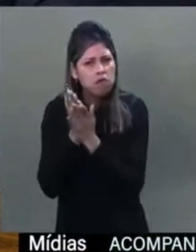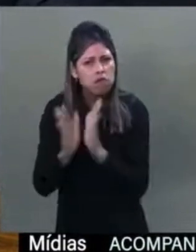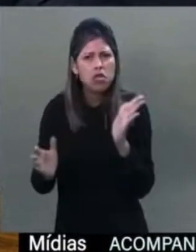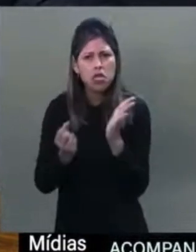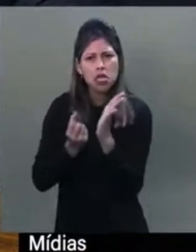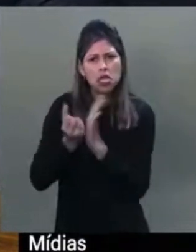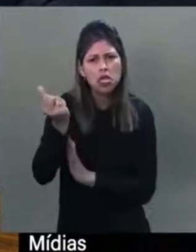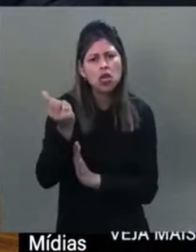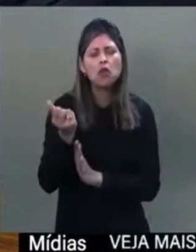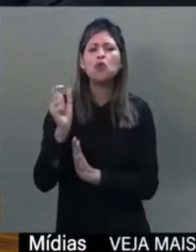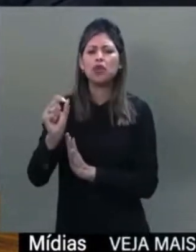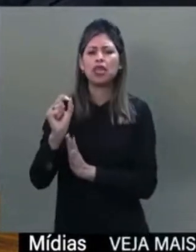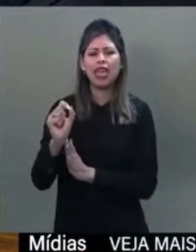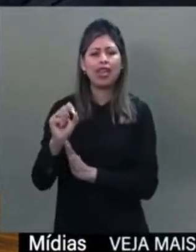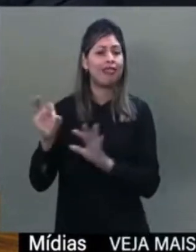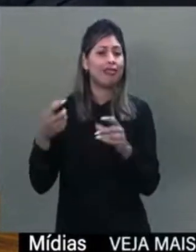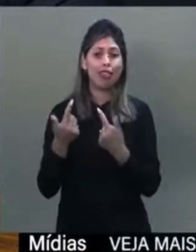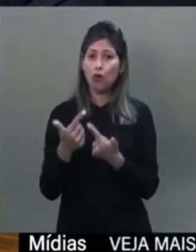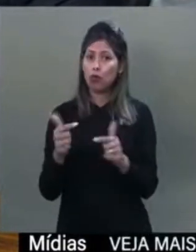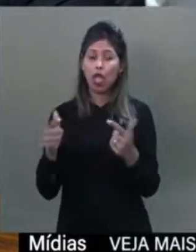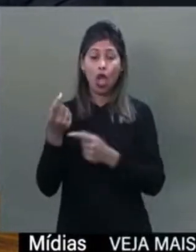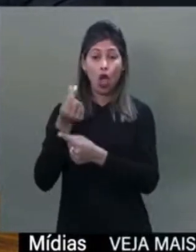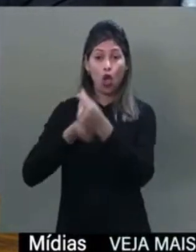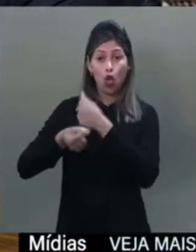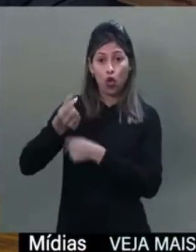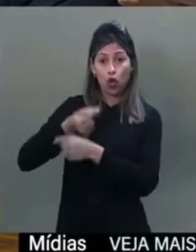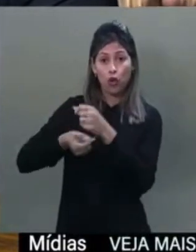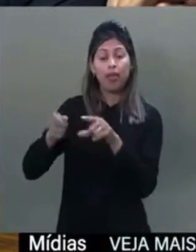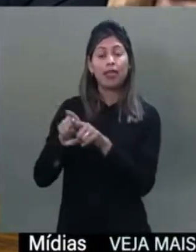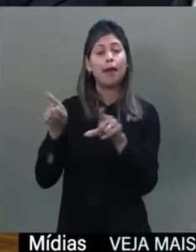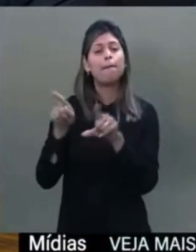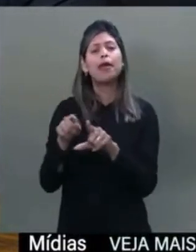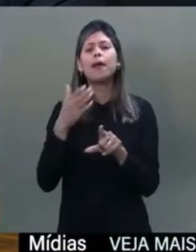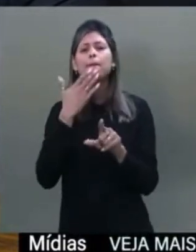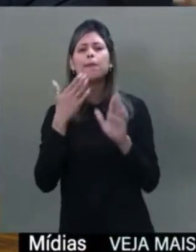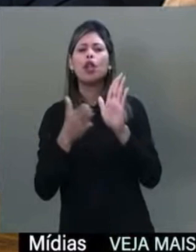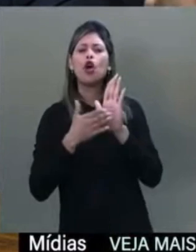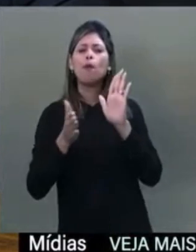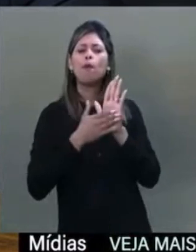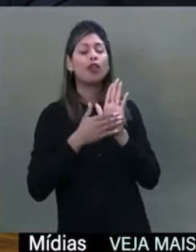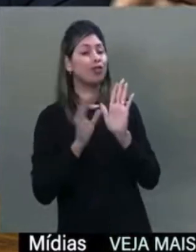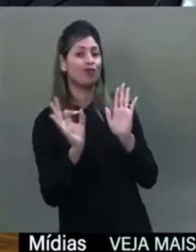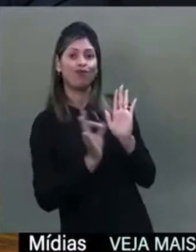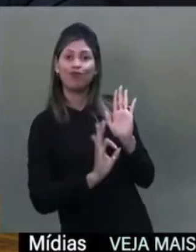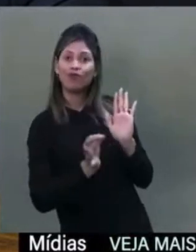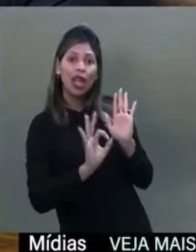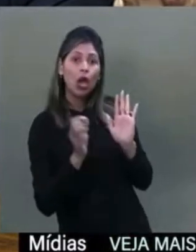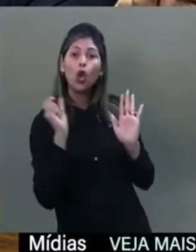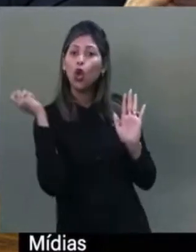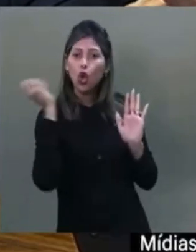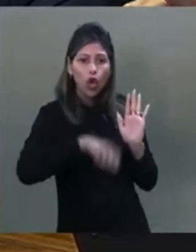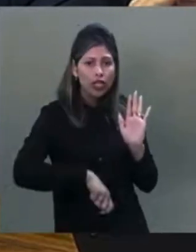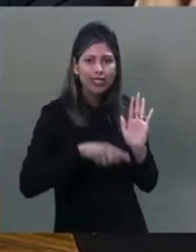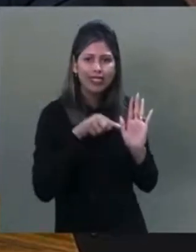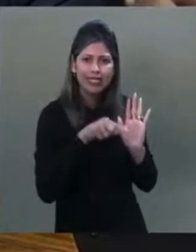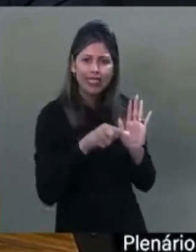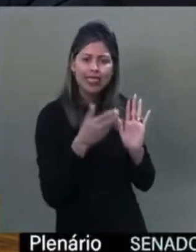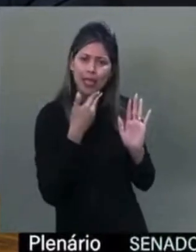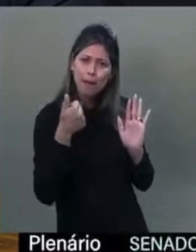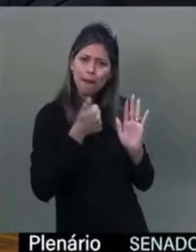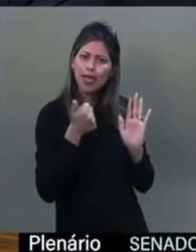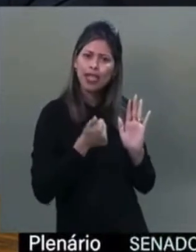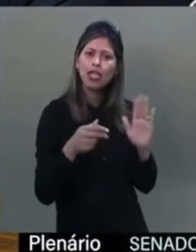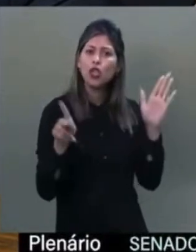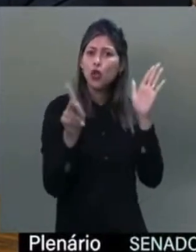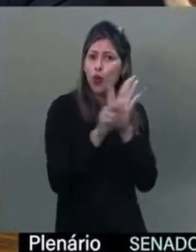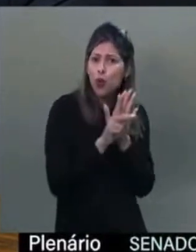de contração da economia, e o que está sendo proposto não é nada que não possa ser absorvido pelo